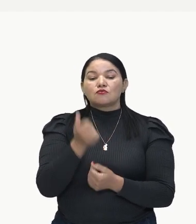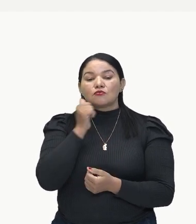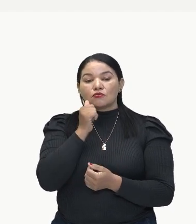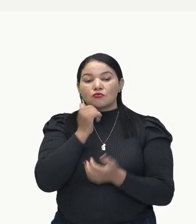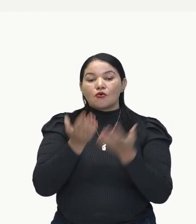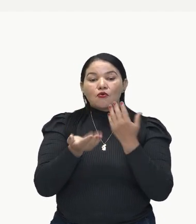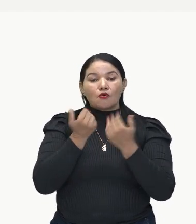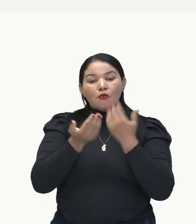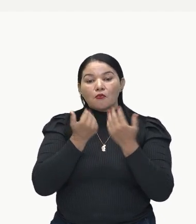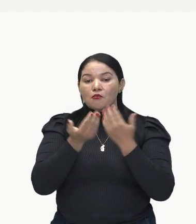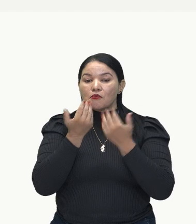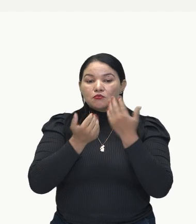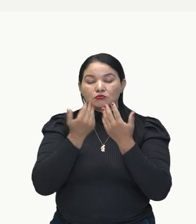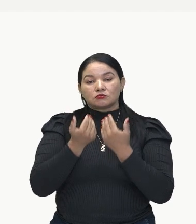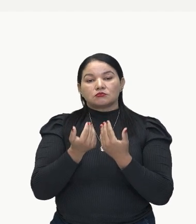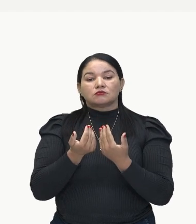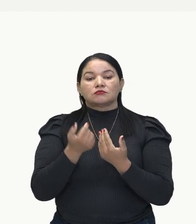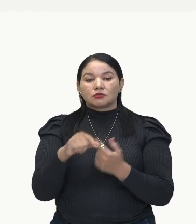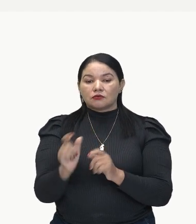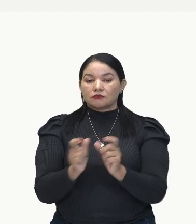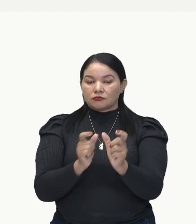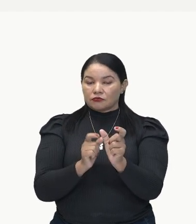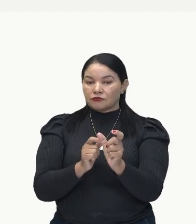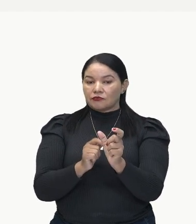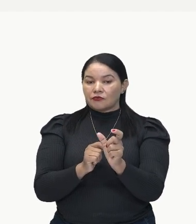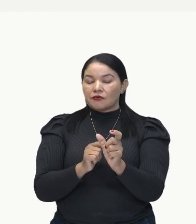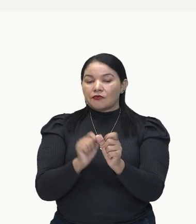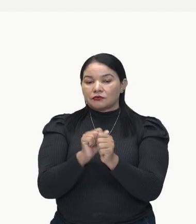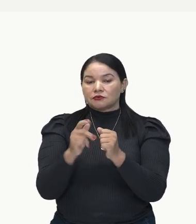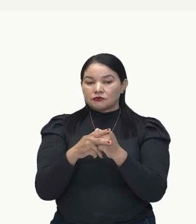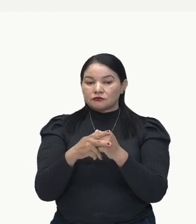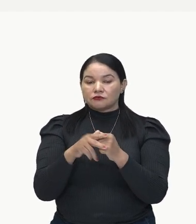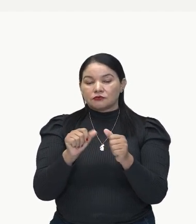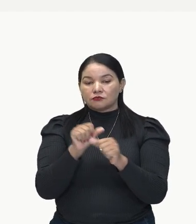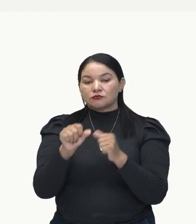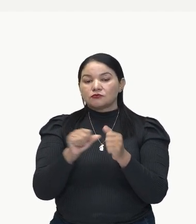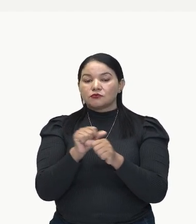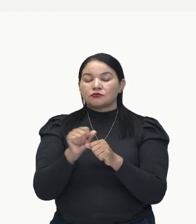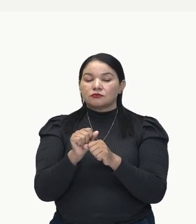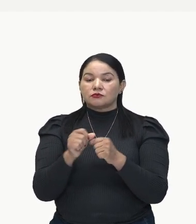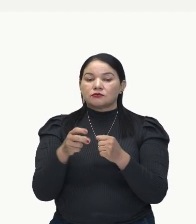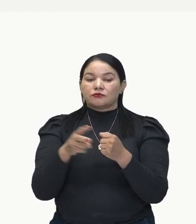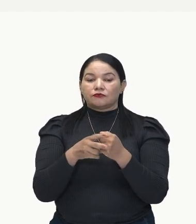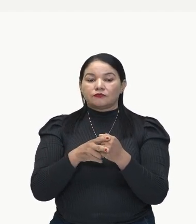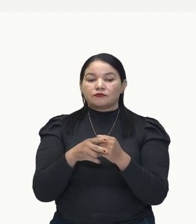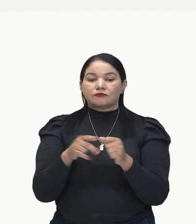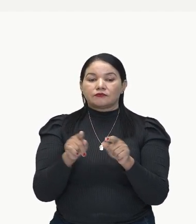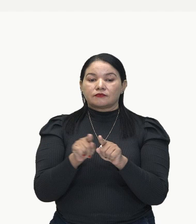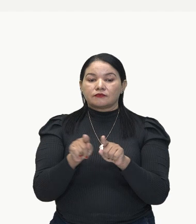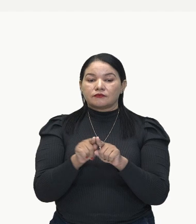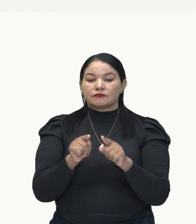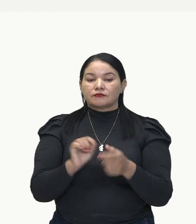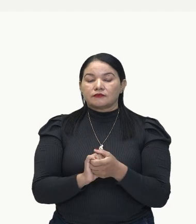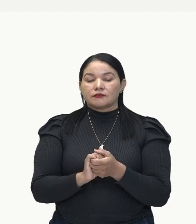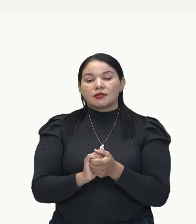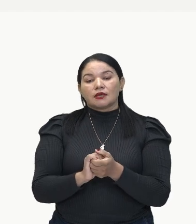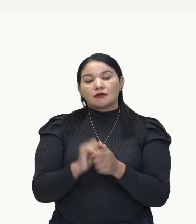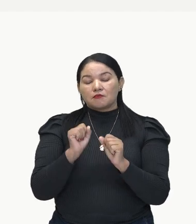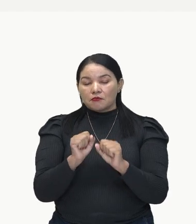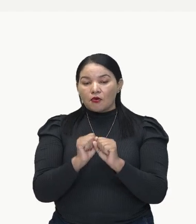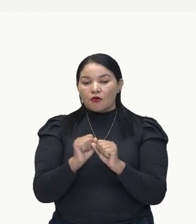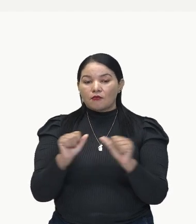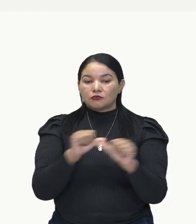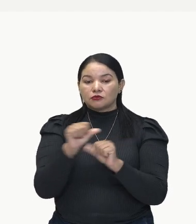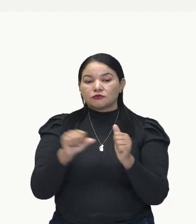o advérbio tem uma função determinante em expressar o sentido dessas sentenças. E o advérbio modifica também ele mesmo. Os